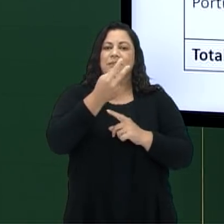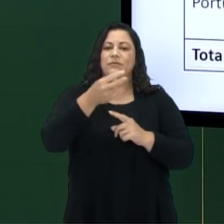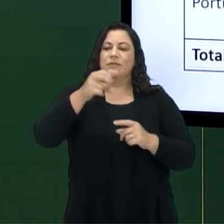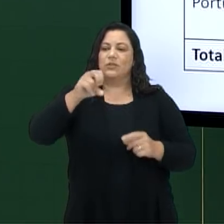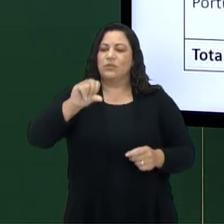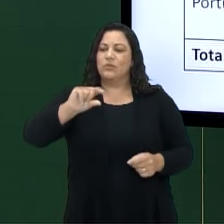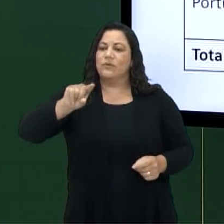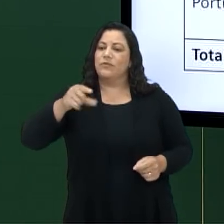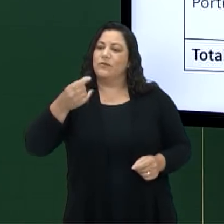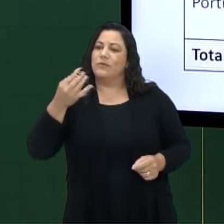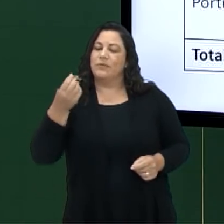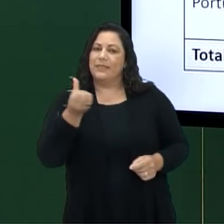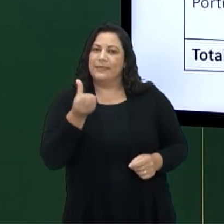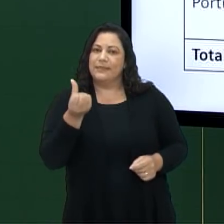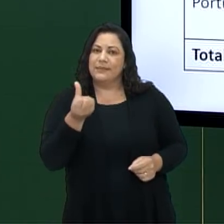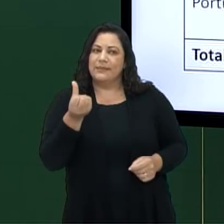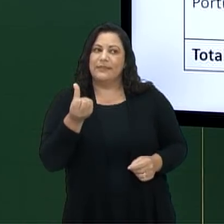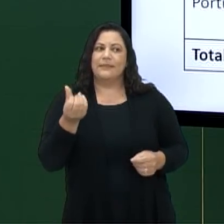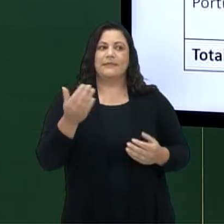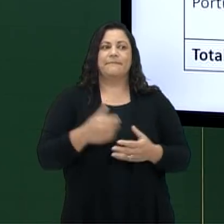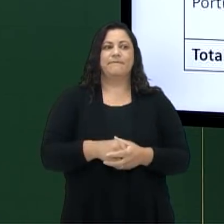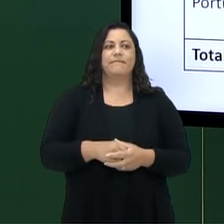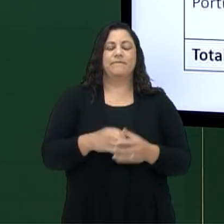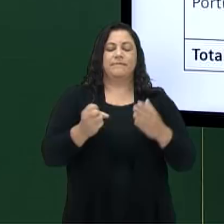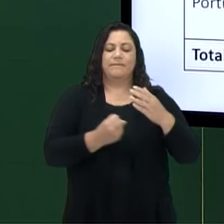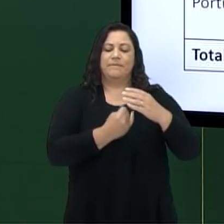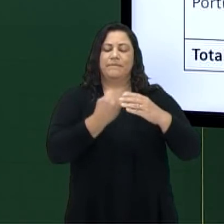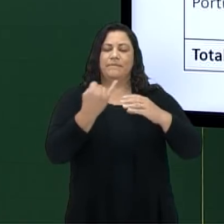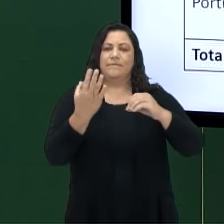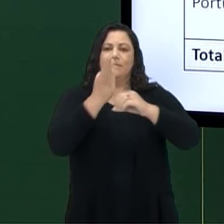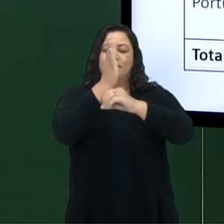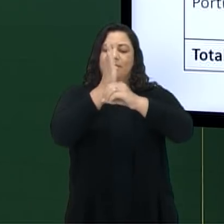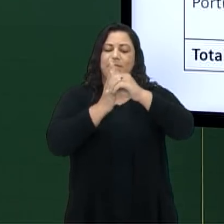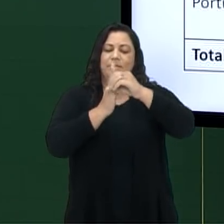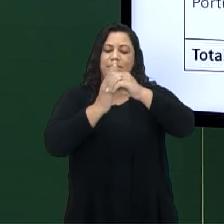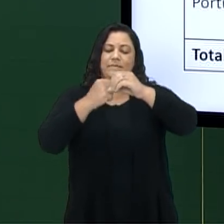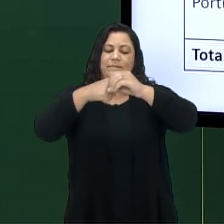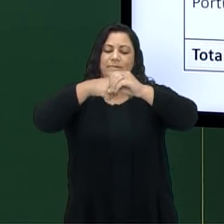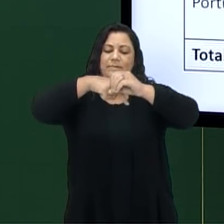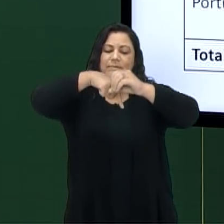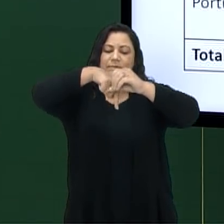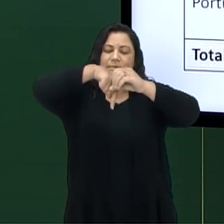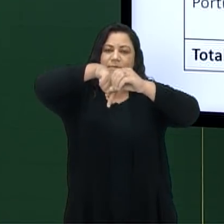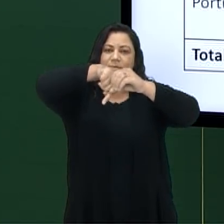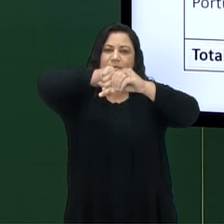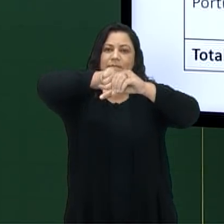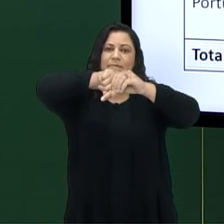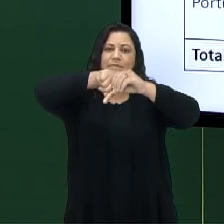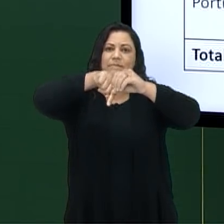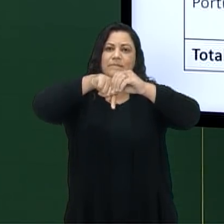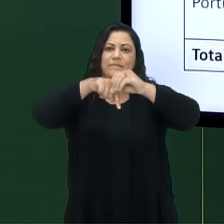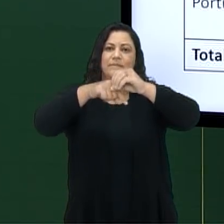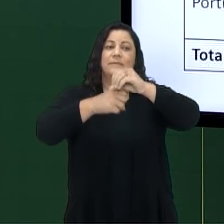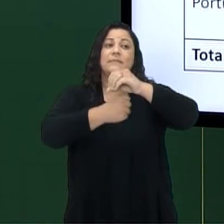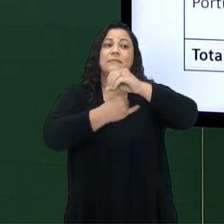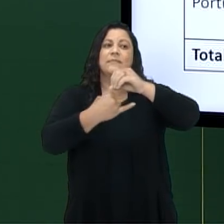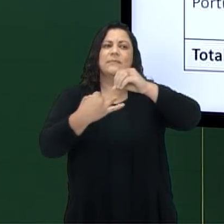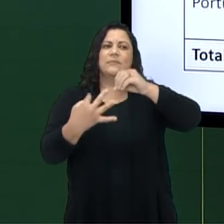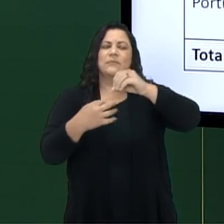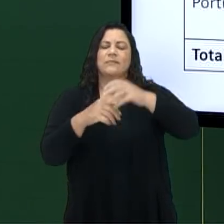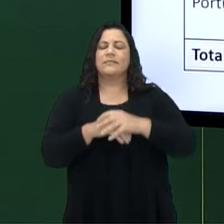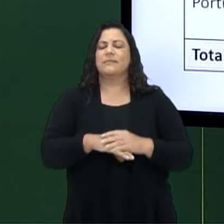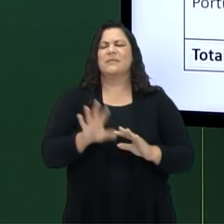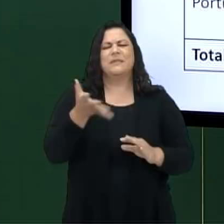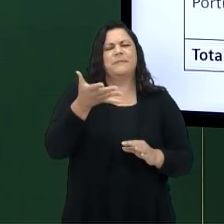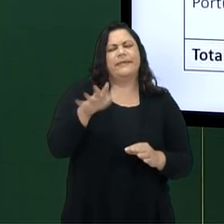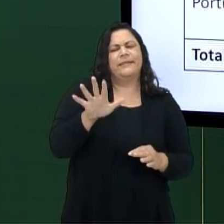129,6. 10, 20, 30, 40, 50, 60, 90, 100, 110, 120, 129.